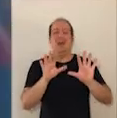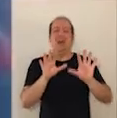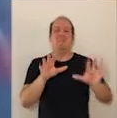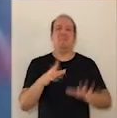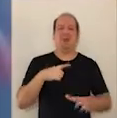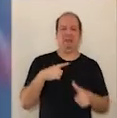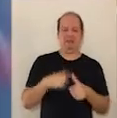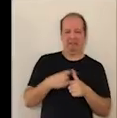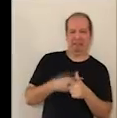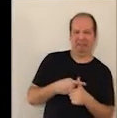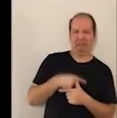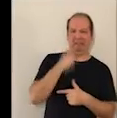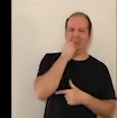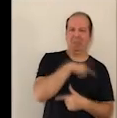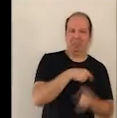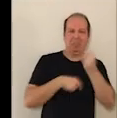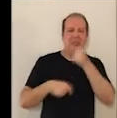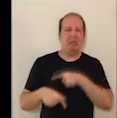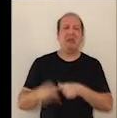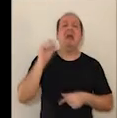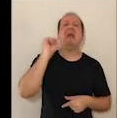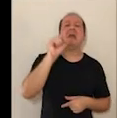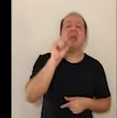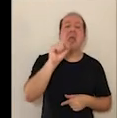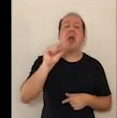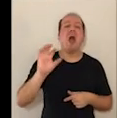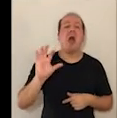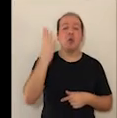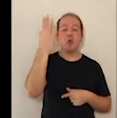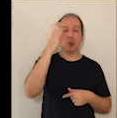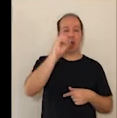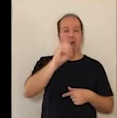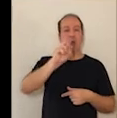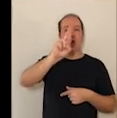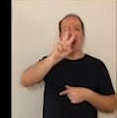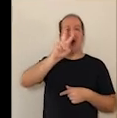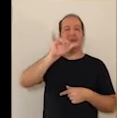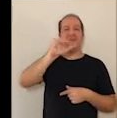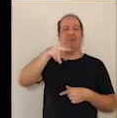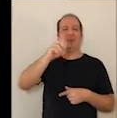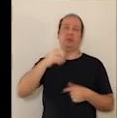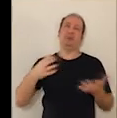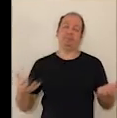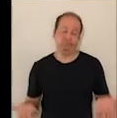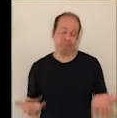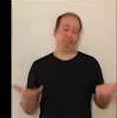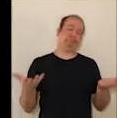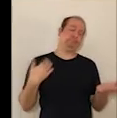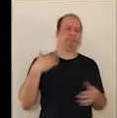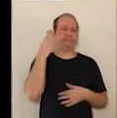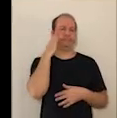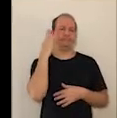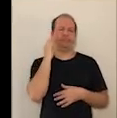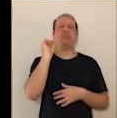Quanta hipocrisia. Quem é o pulha da vez? Corvino. Esse ao menos não usa